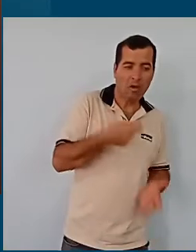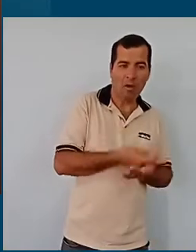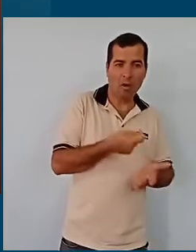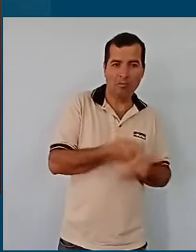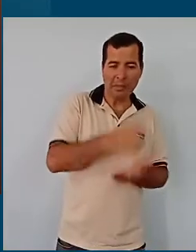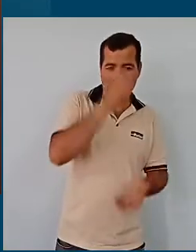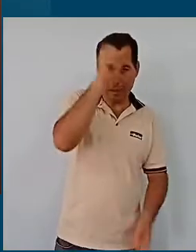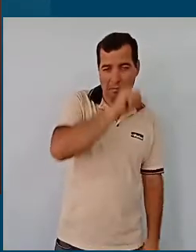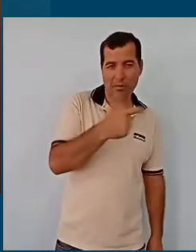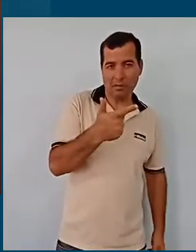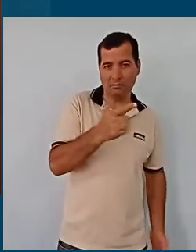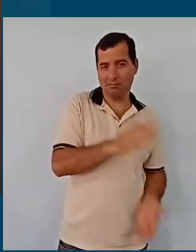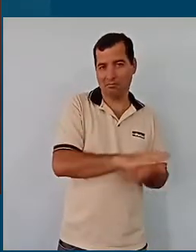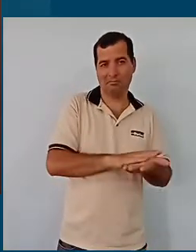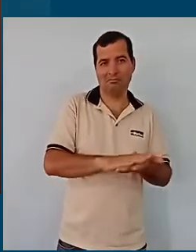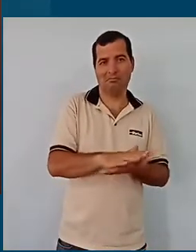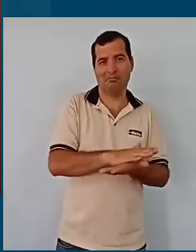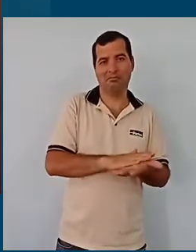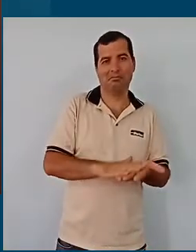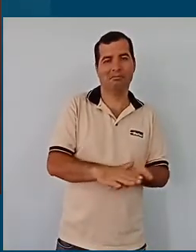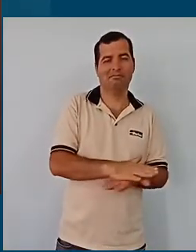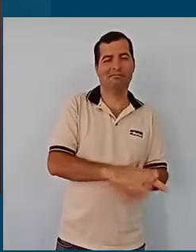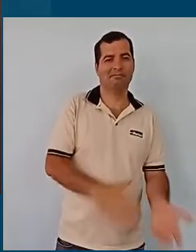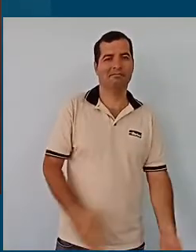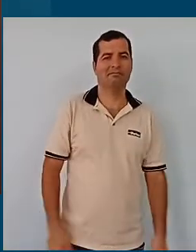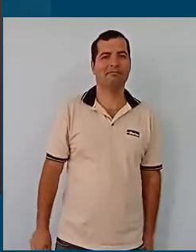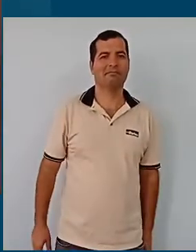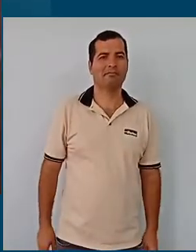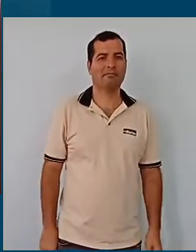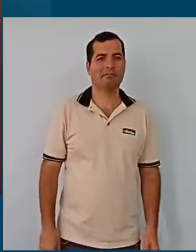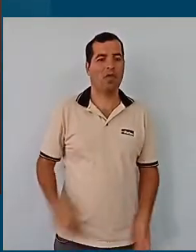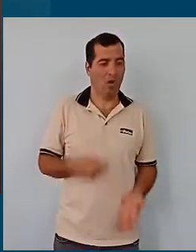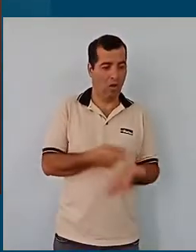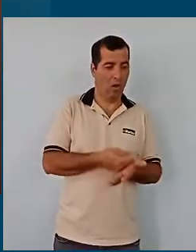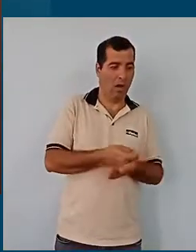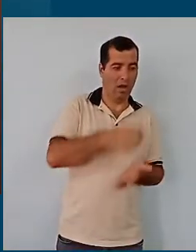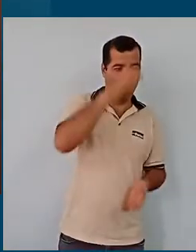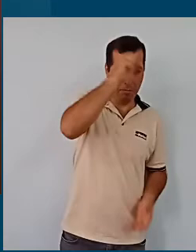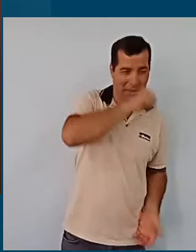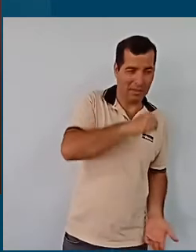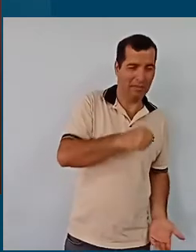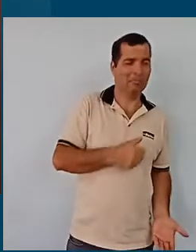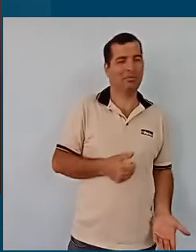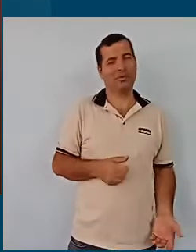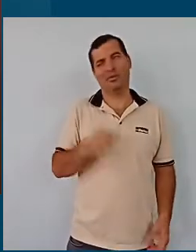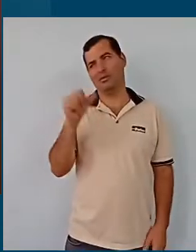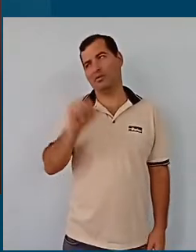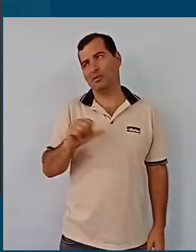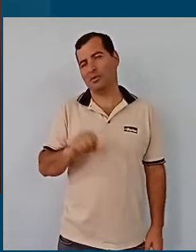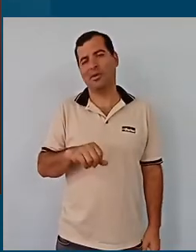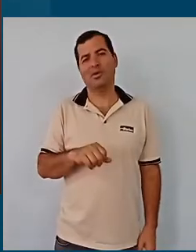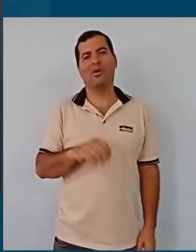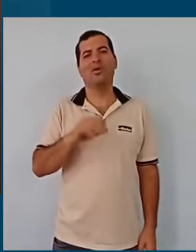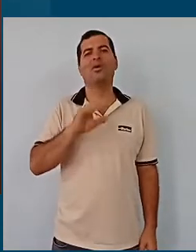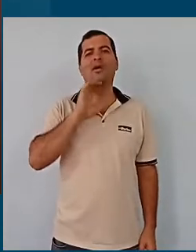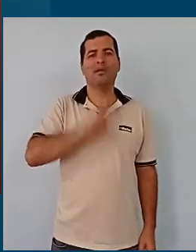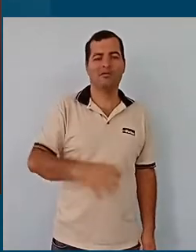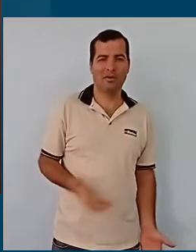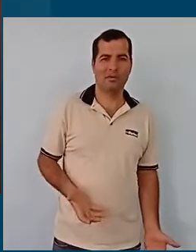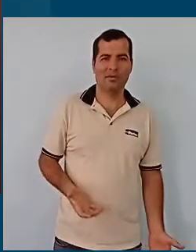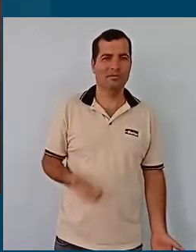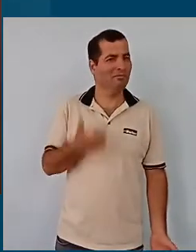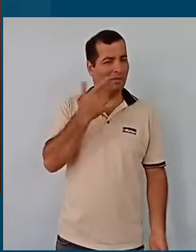é obrigado a fazer alguma coisa, né? Obrigado a aprender, menos ainda, precisa ser dirigida pela vontade,